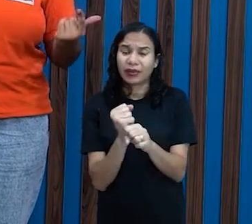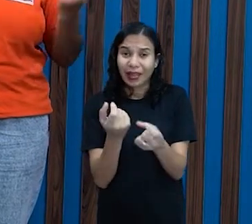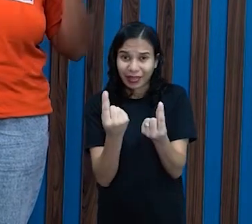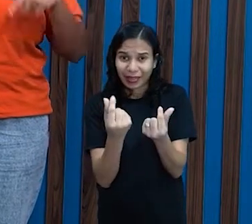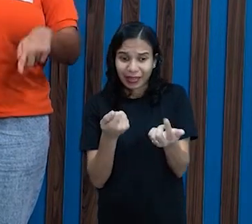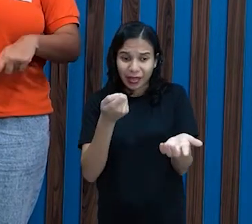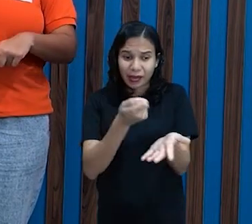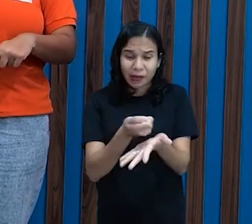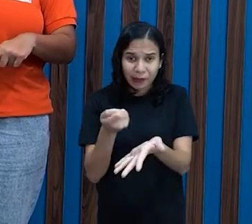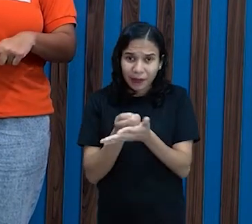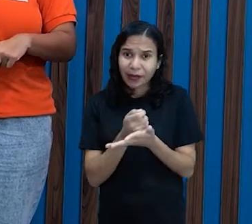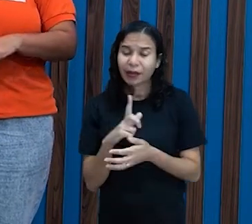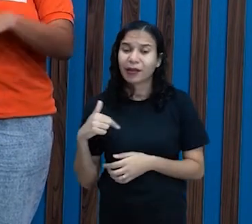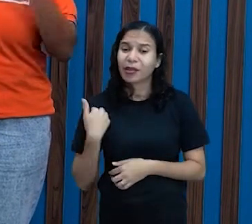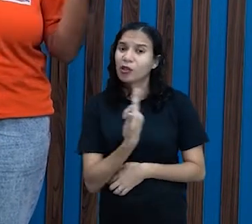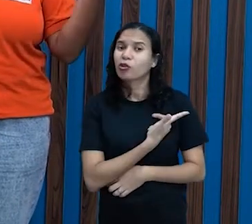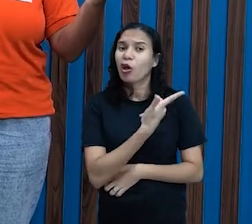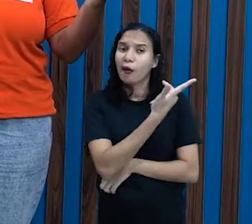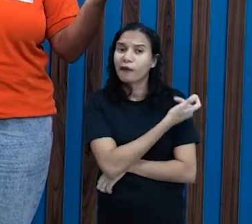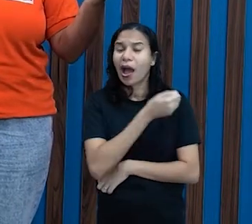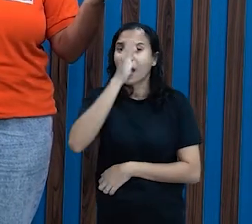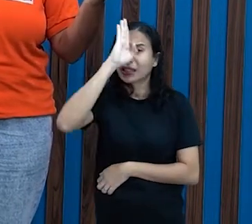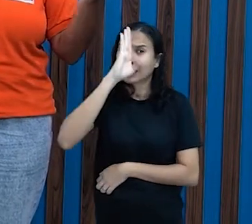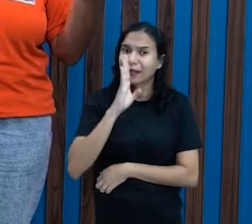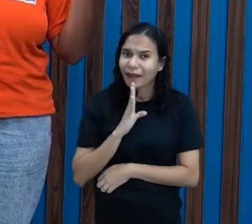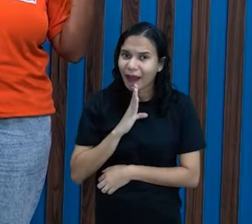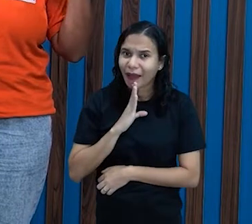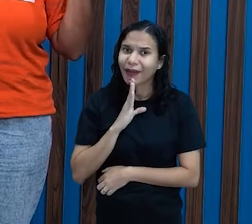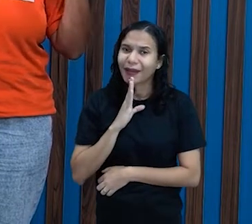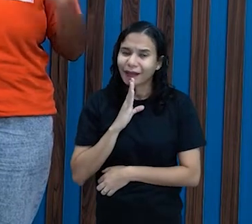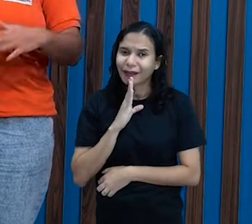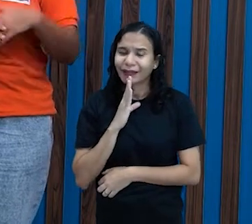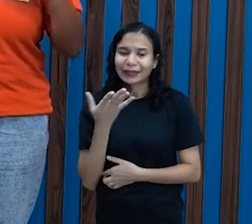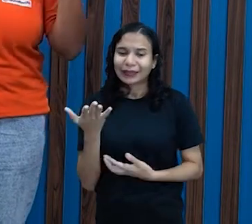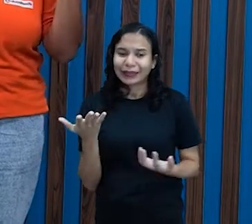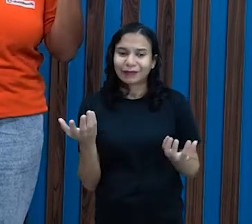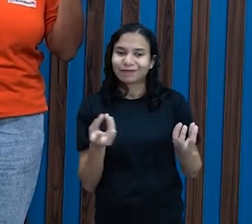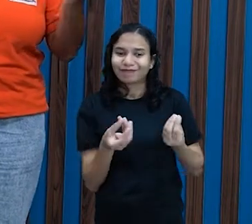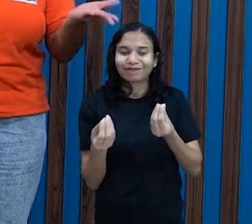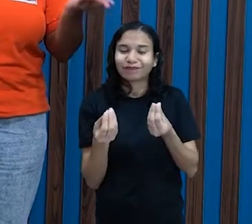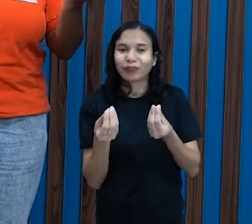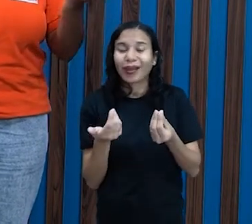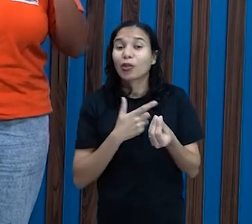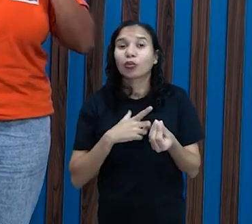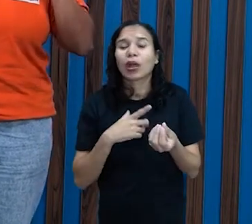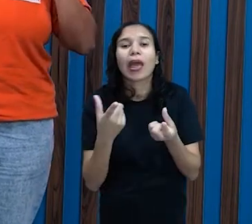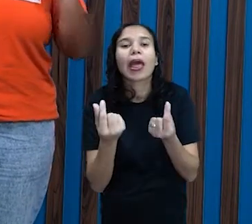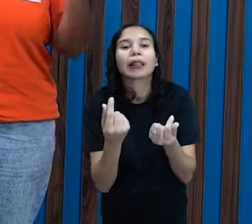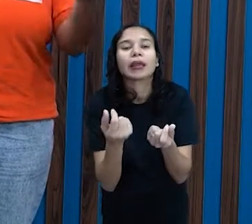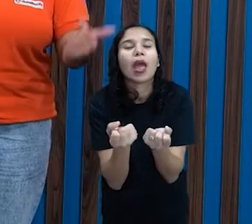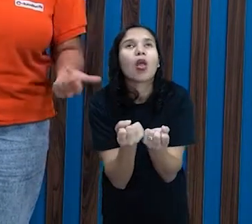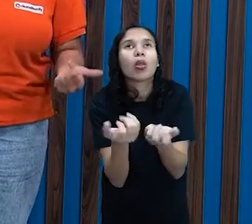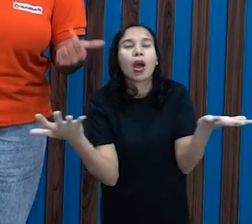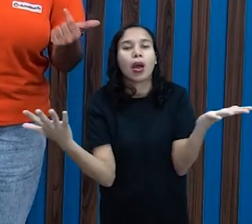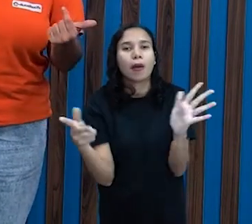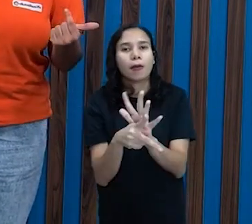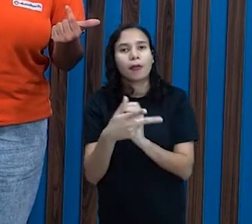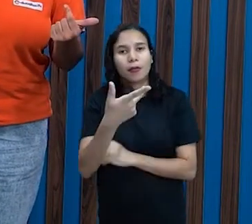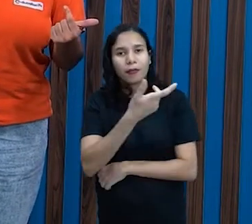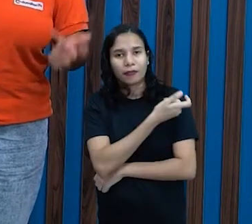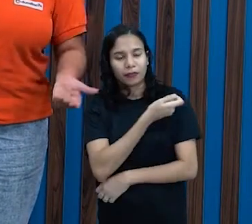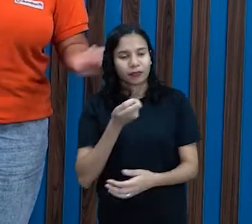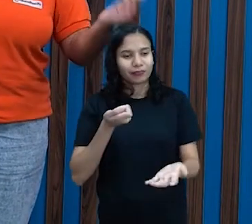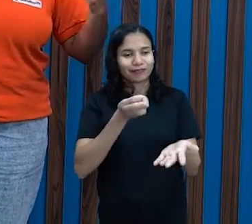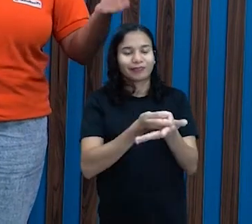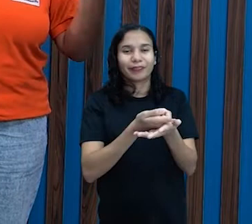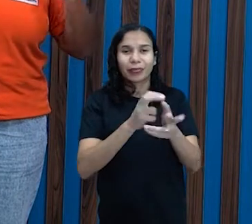principalmente considerando que a gente tem vacinas gratuitas. Então, a gente não está dispondo de dinheiro para se vacinar.